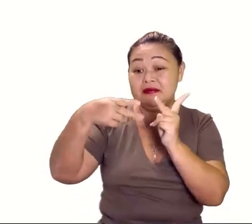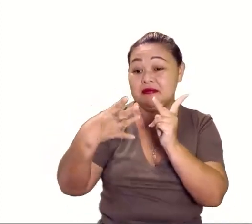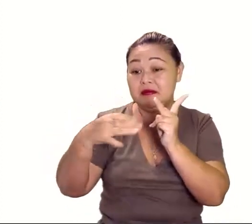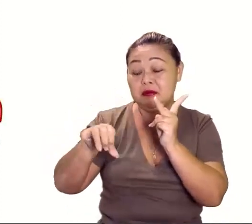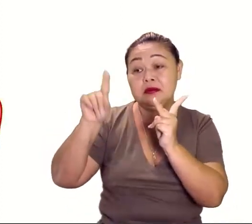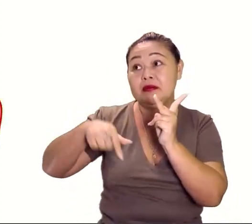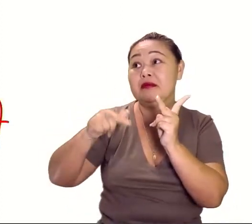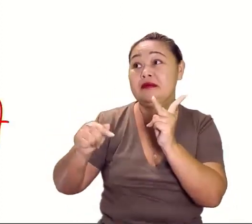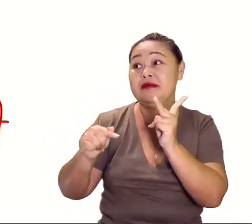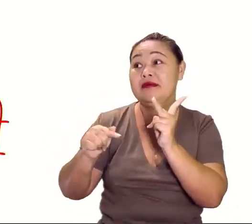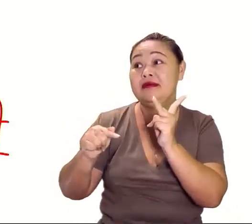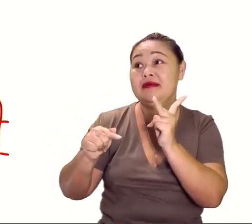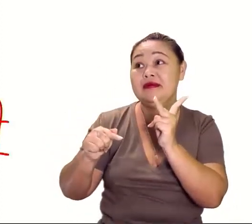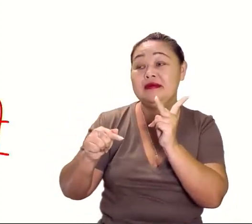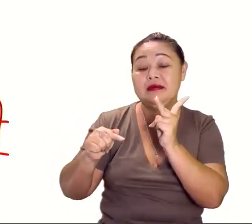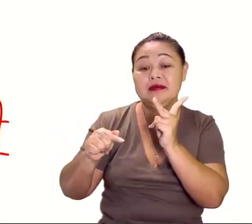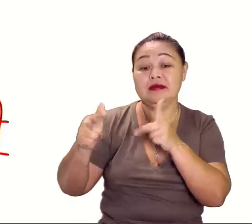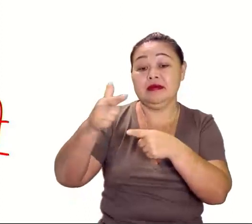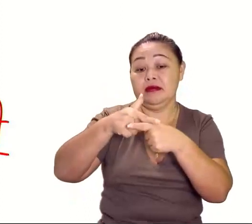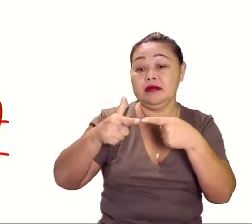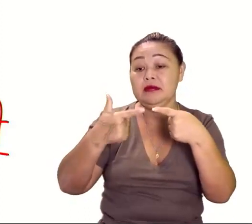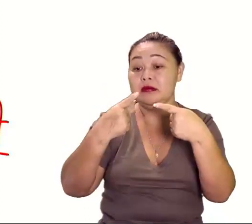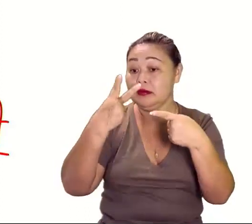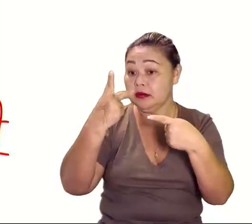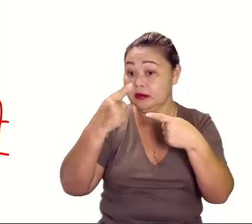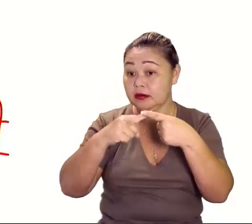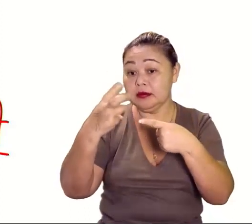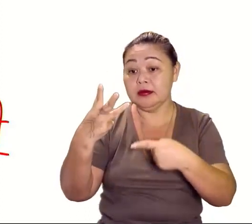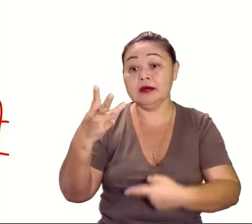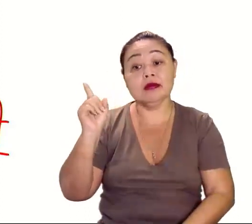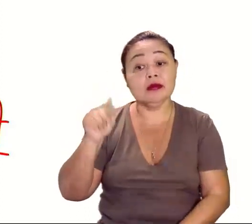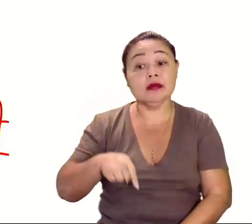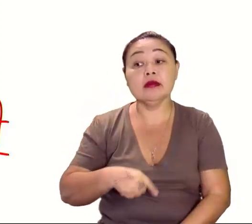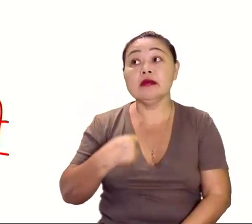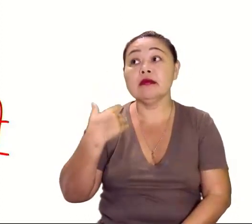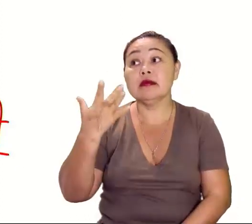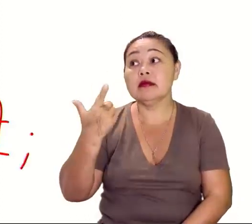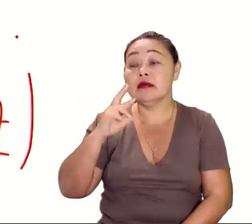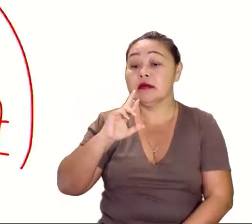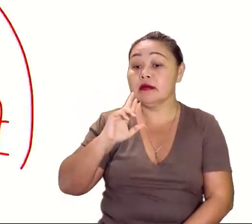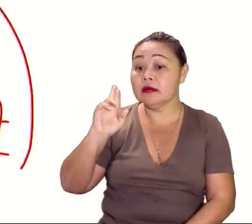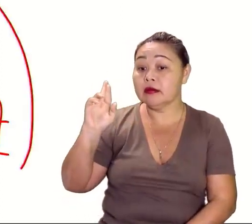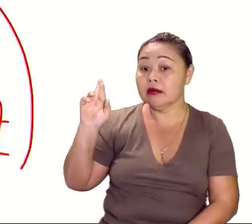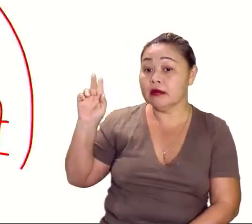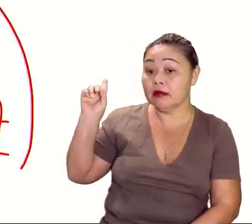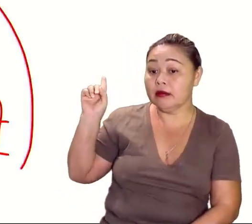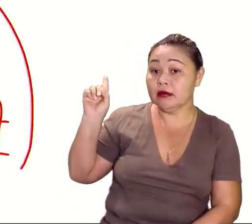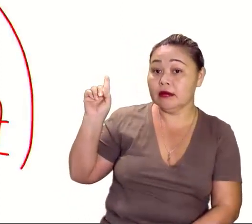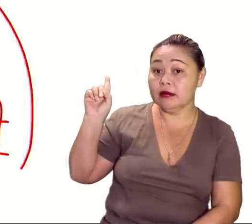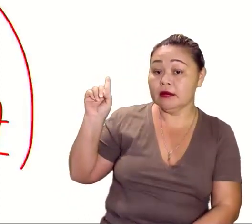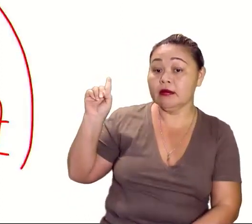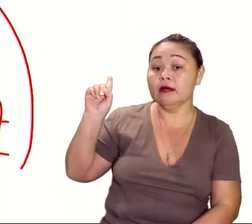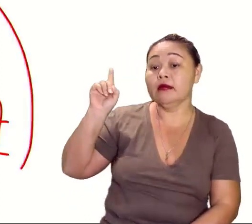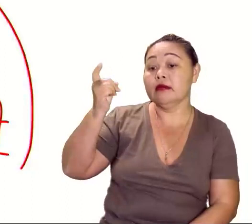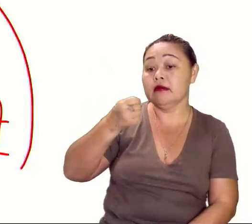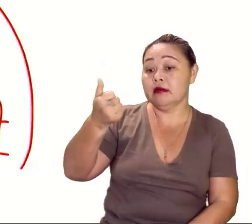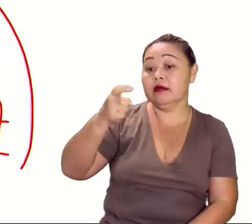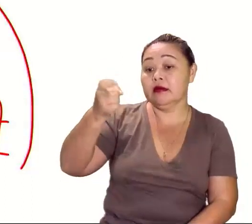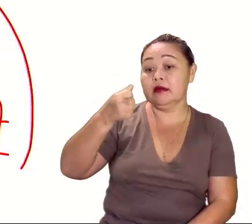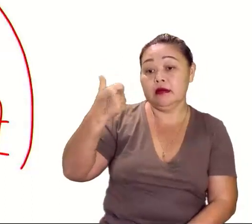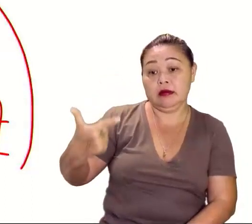que é? 7. 7. Dividido por 2 vezes 3? 6. 6. E agora a gente vai aqui em cima para fazer o x1 e